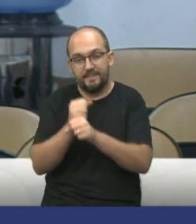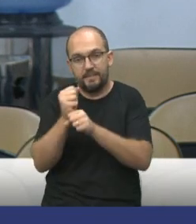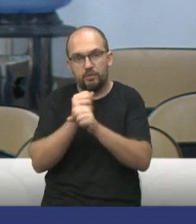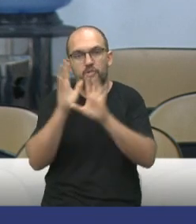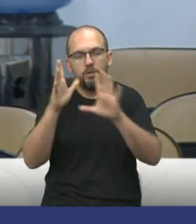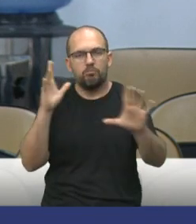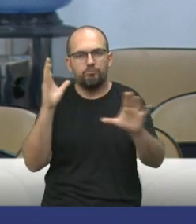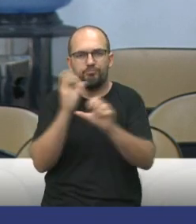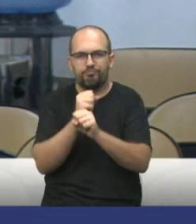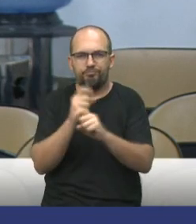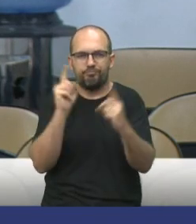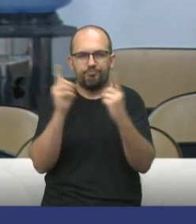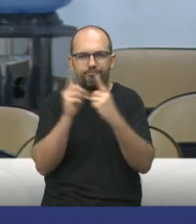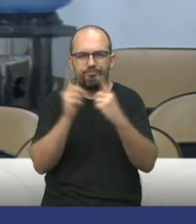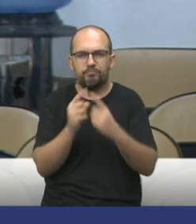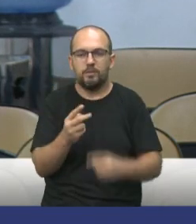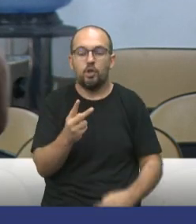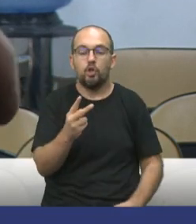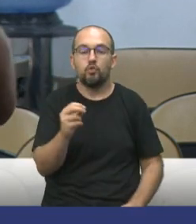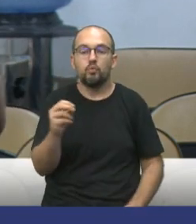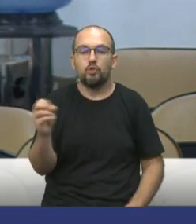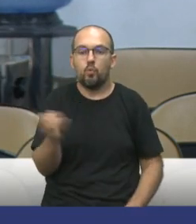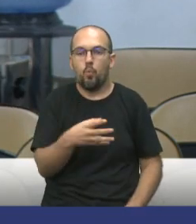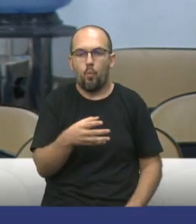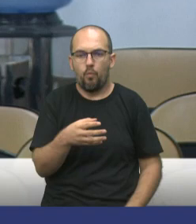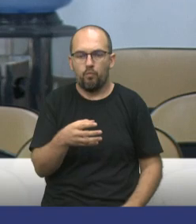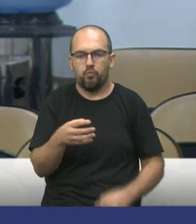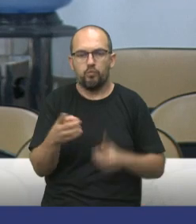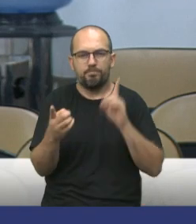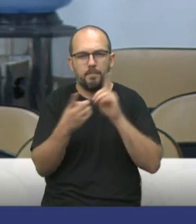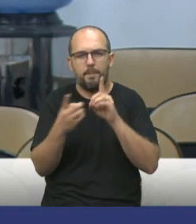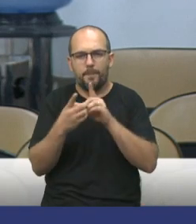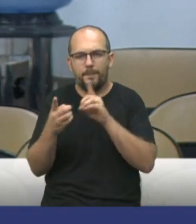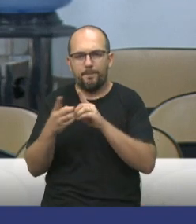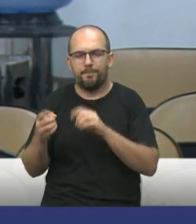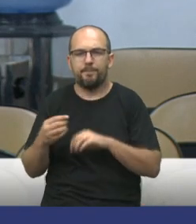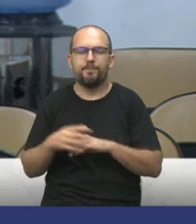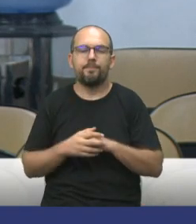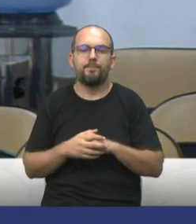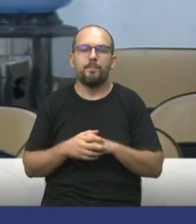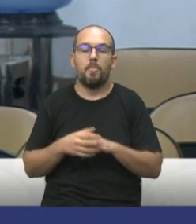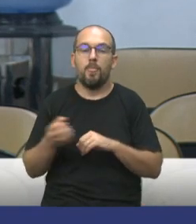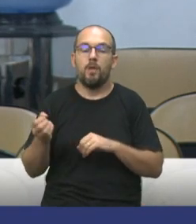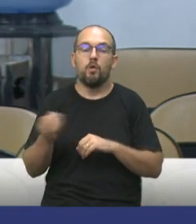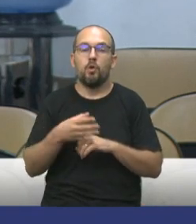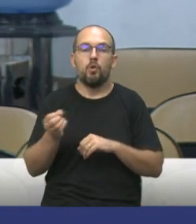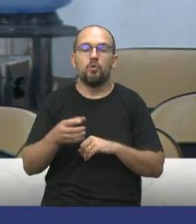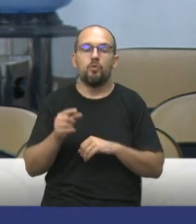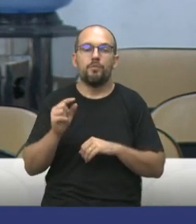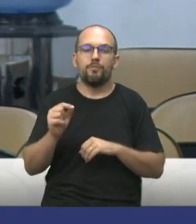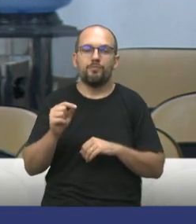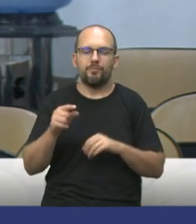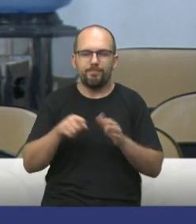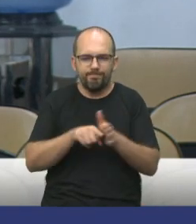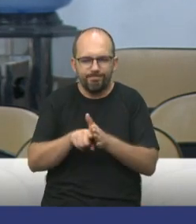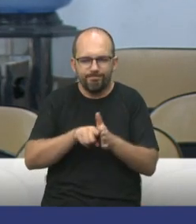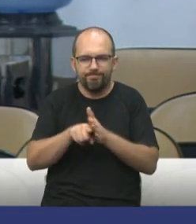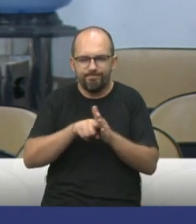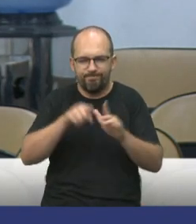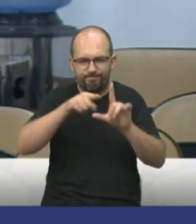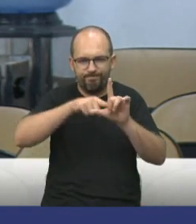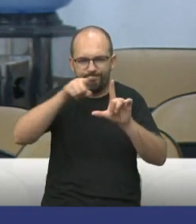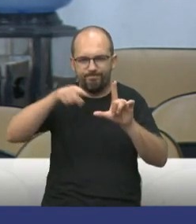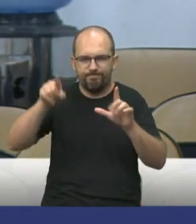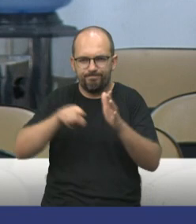atendemos 200 novos casos, fora os já existentes. Nós temos uma estatística que nós levantamos lá, nós